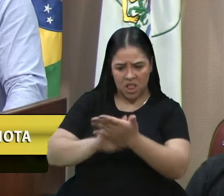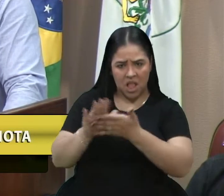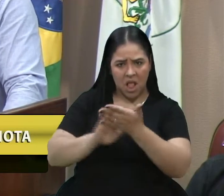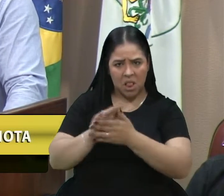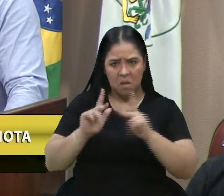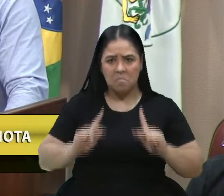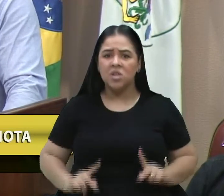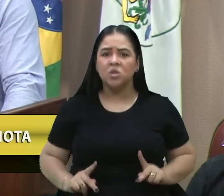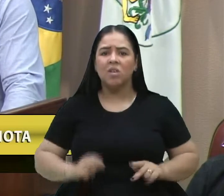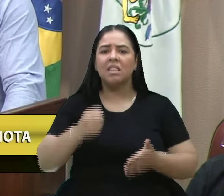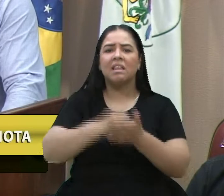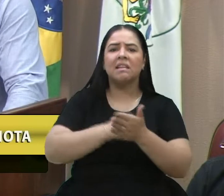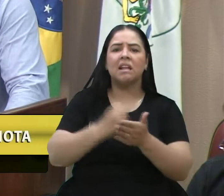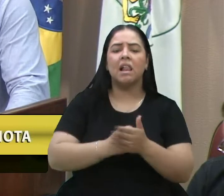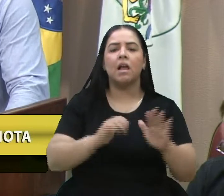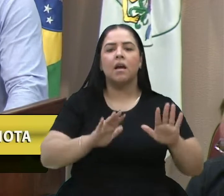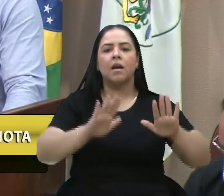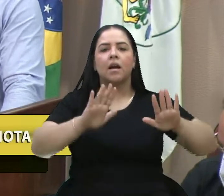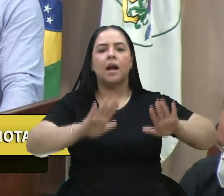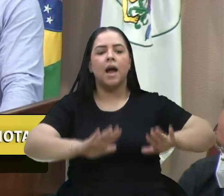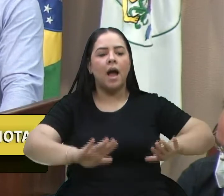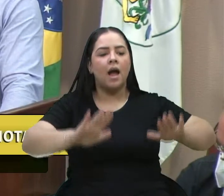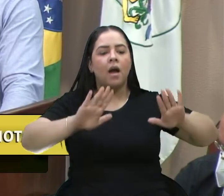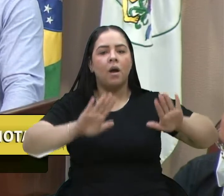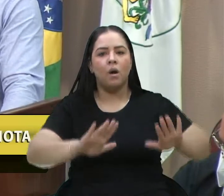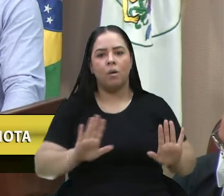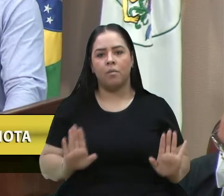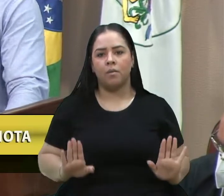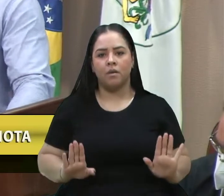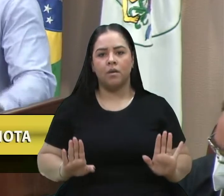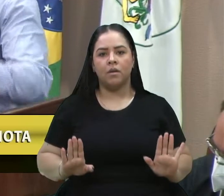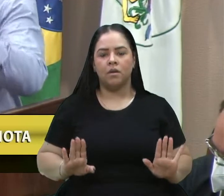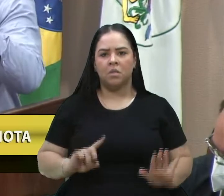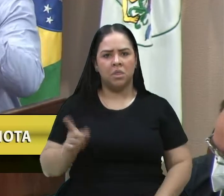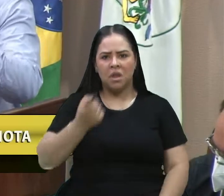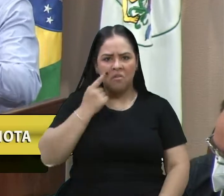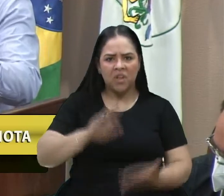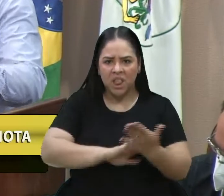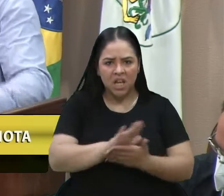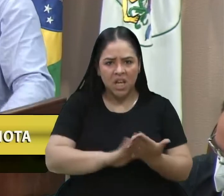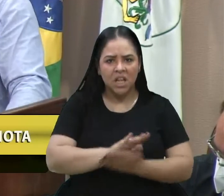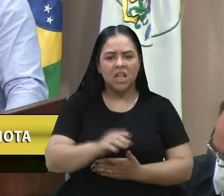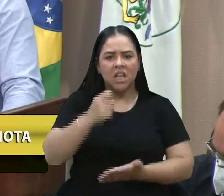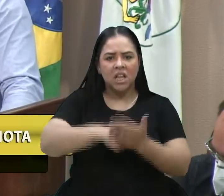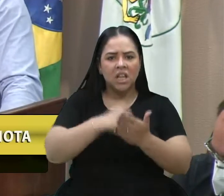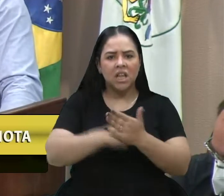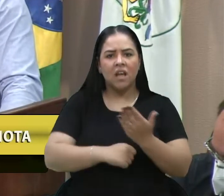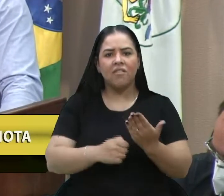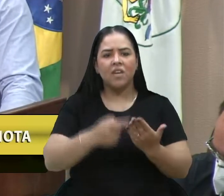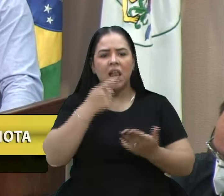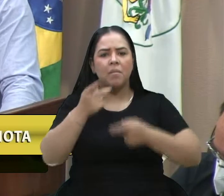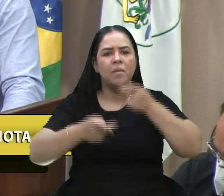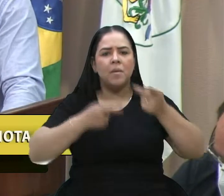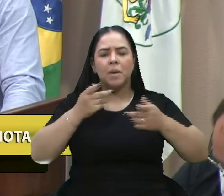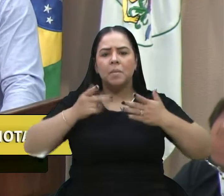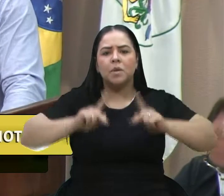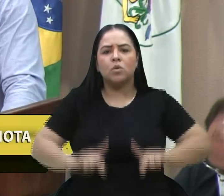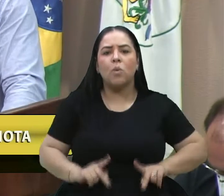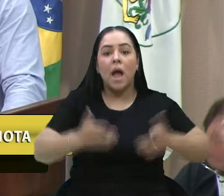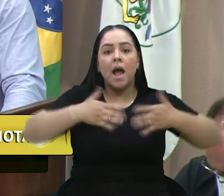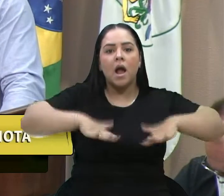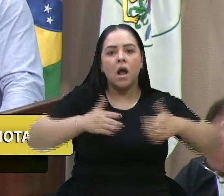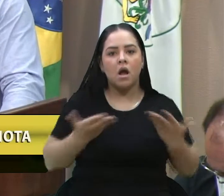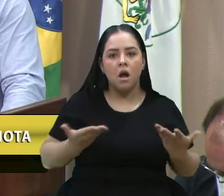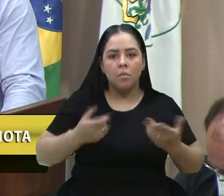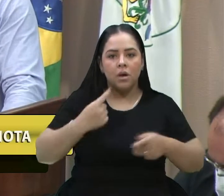tentar ir lá e apaziguar aquela torcida. Tentar acalmar os ânimos das pessoas que estavam daquele